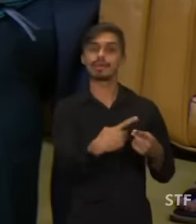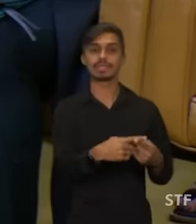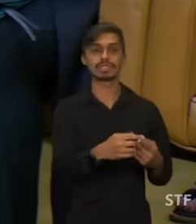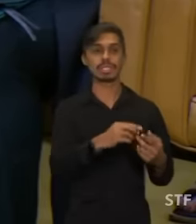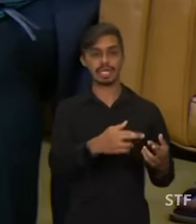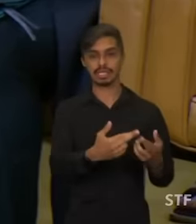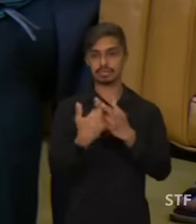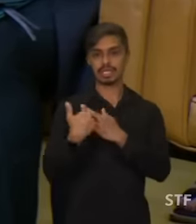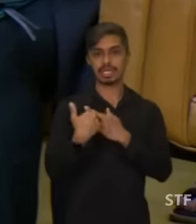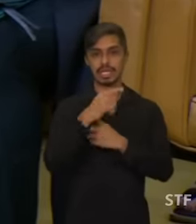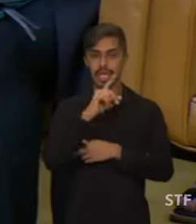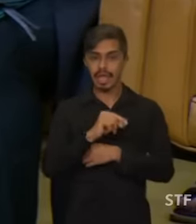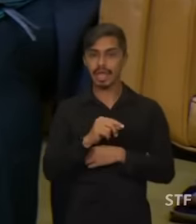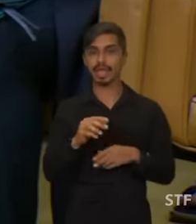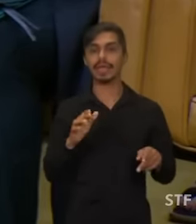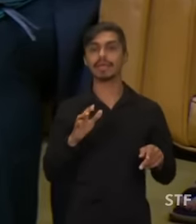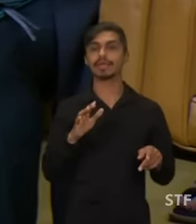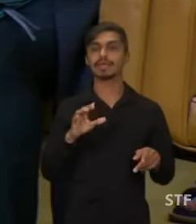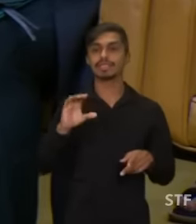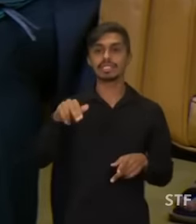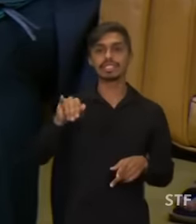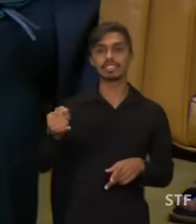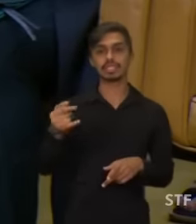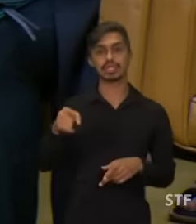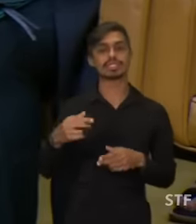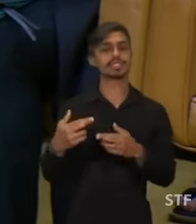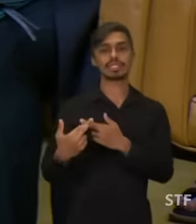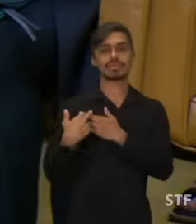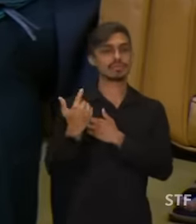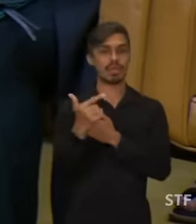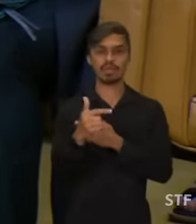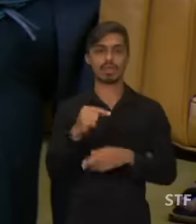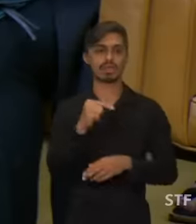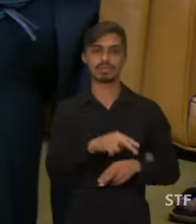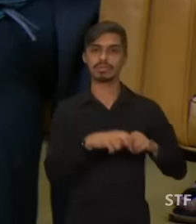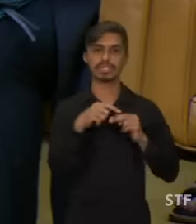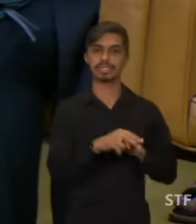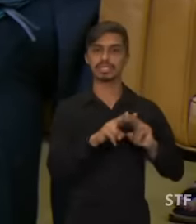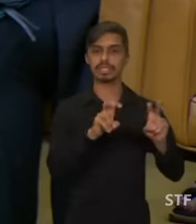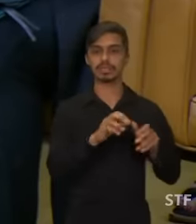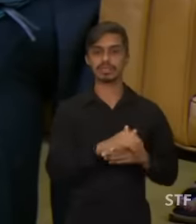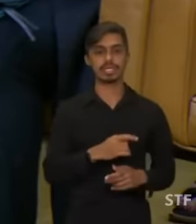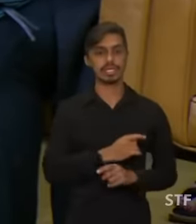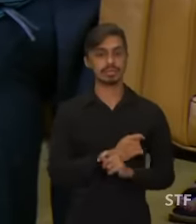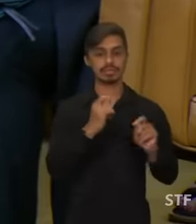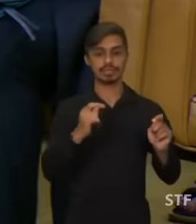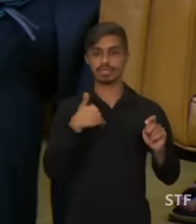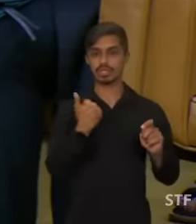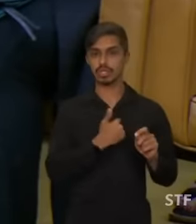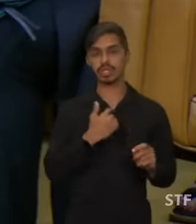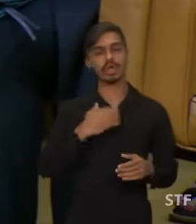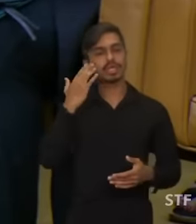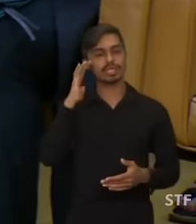fazê-lo, que é, no caso, o Conselho Nacional de Justiça. É impossível interpretarmos de maneira harmônica